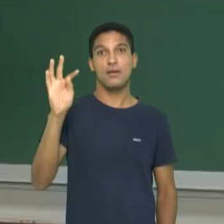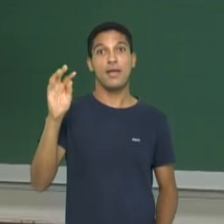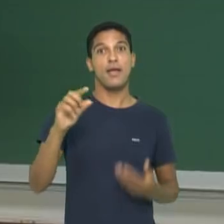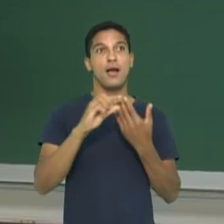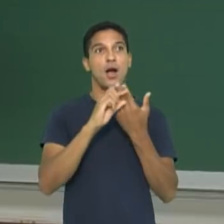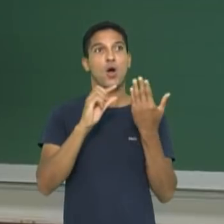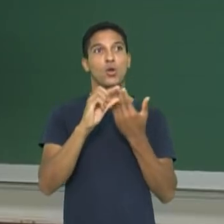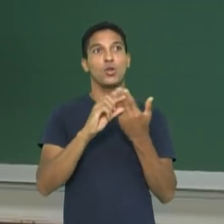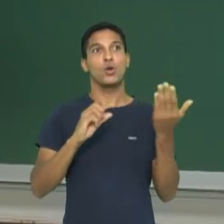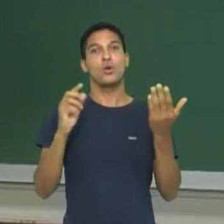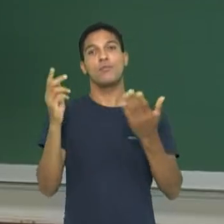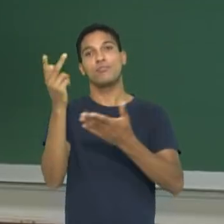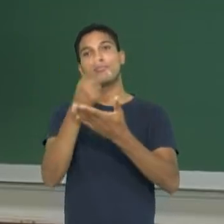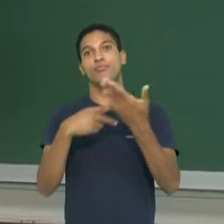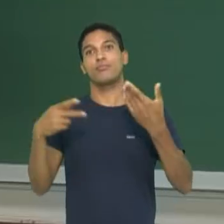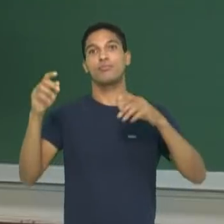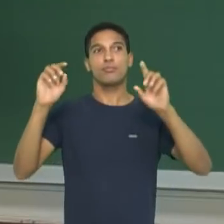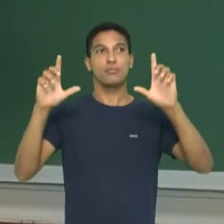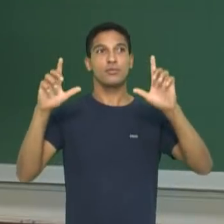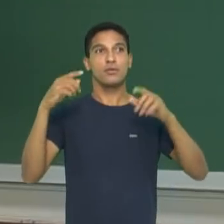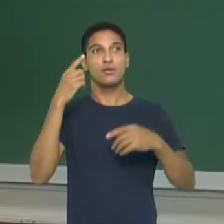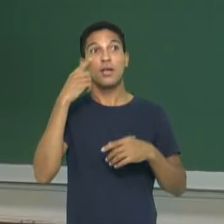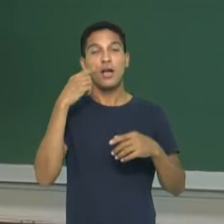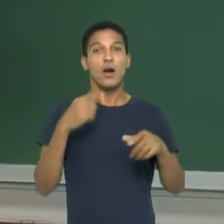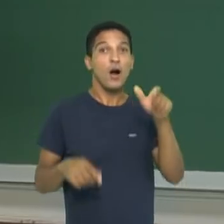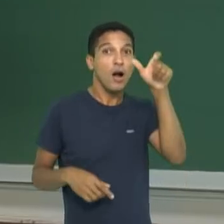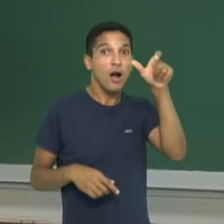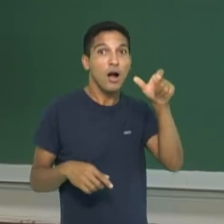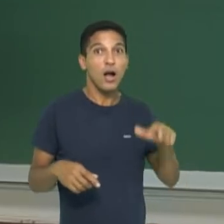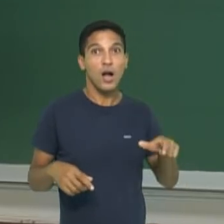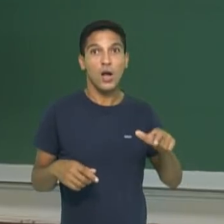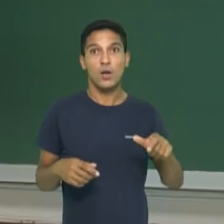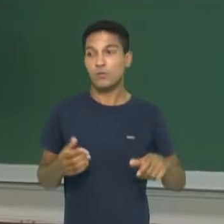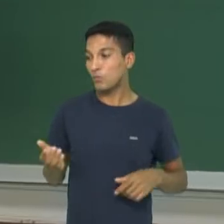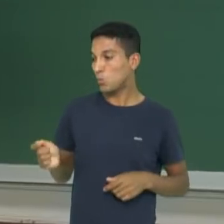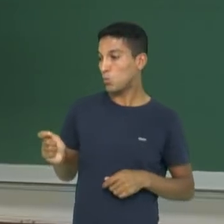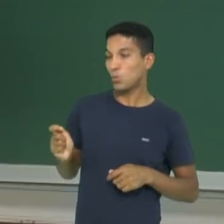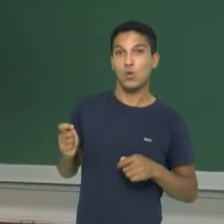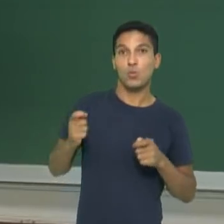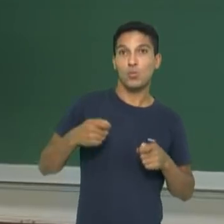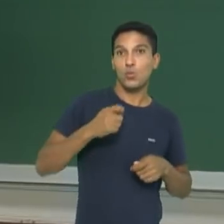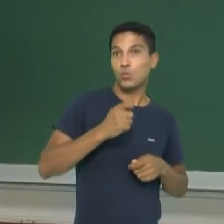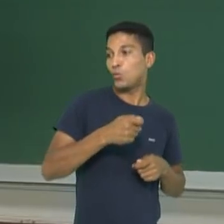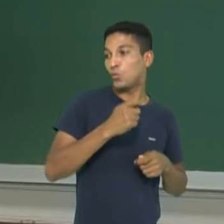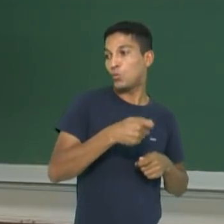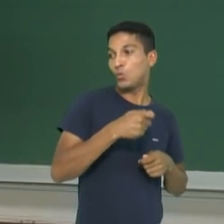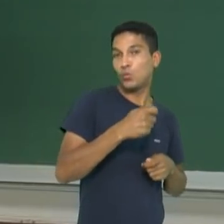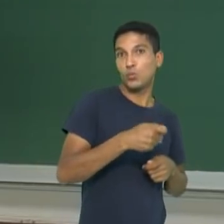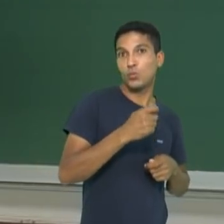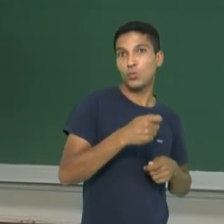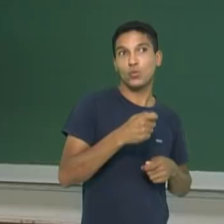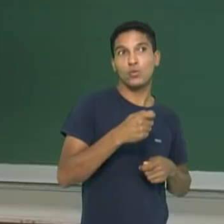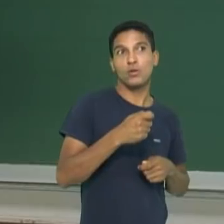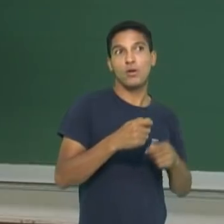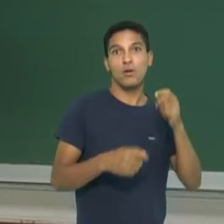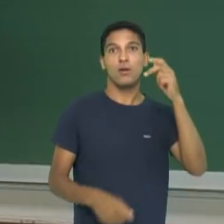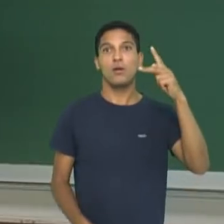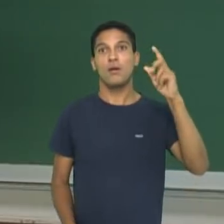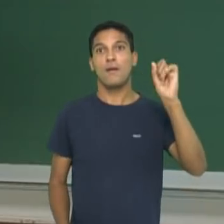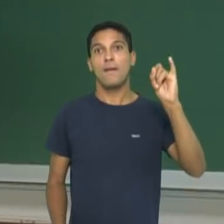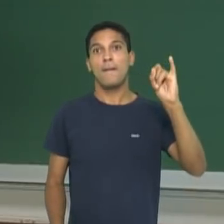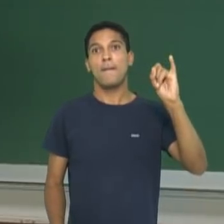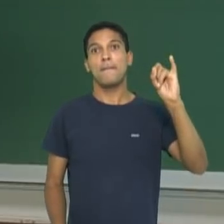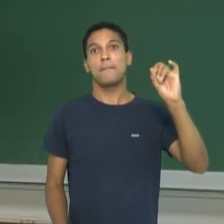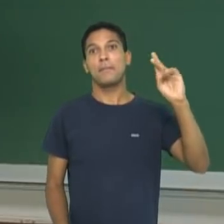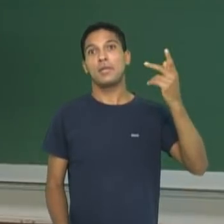esse, professora? Esse era o peão, né? Lembra que há a diferenciação entre o peão e o dono da tropa? Então,